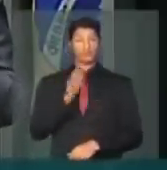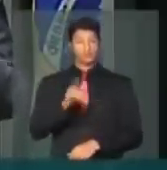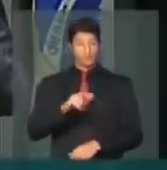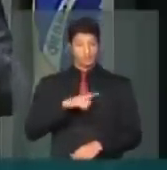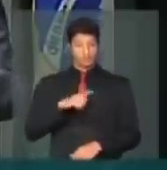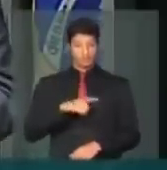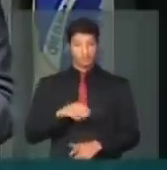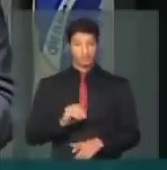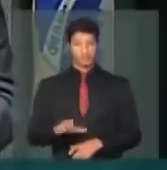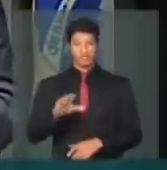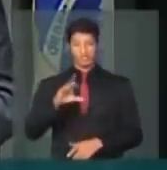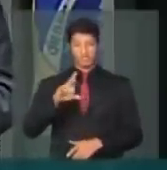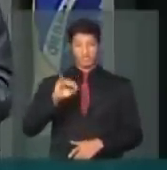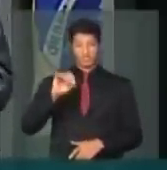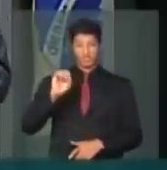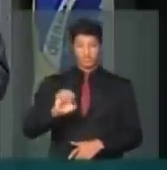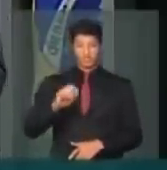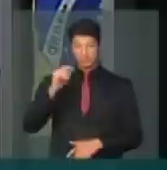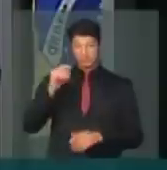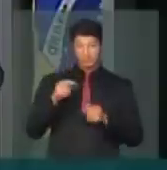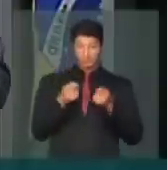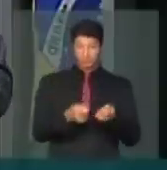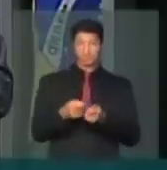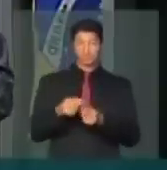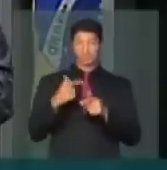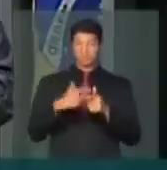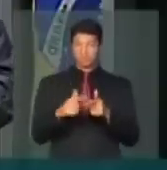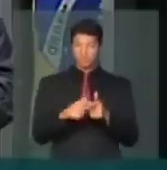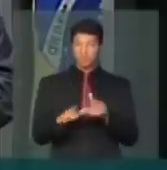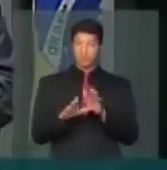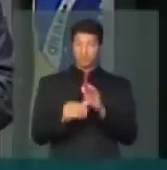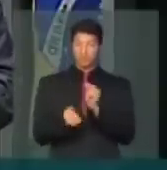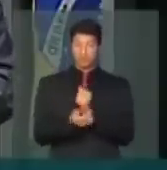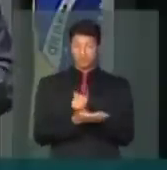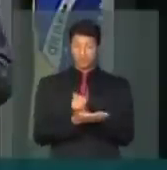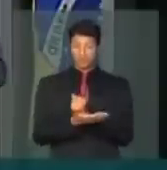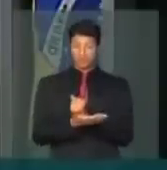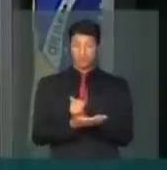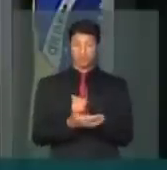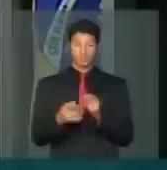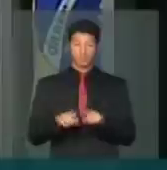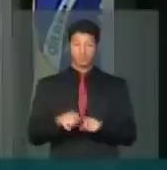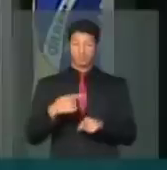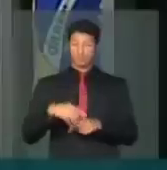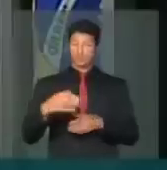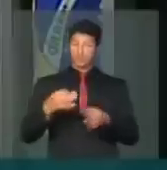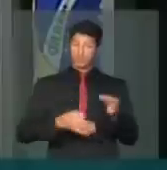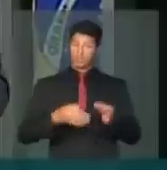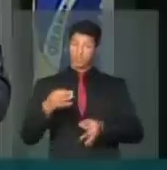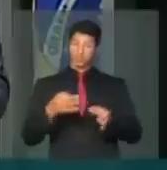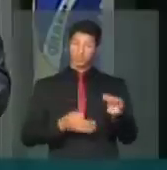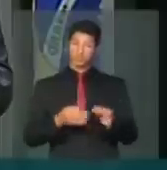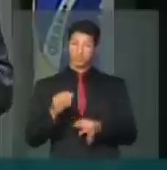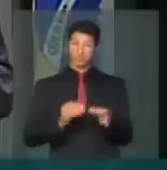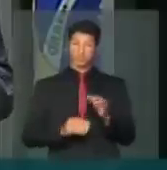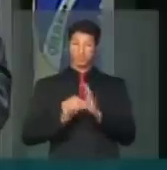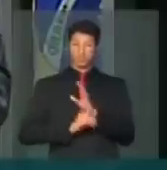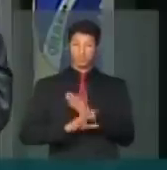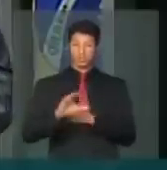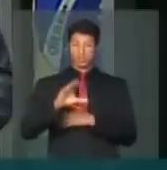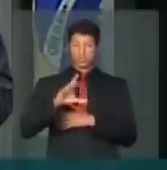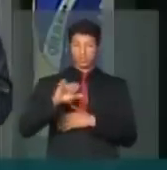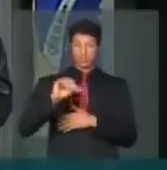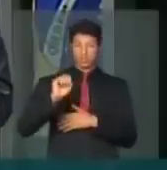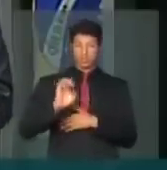teríamos saído da crise, persistiria o problema de corrupção, que iria à justiça, sairia a